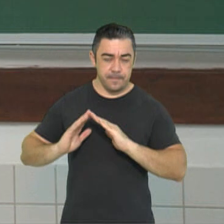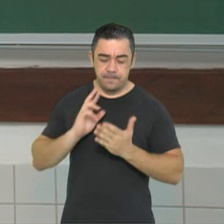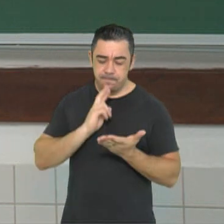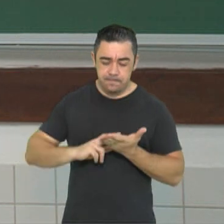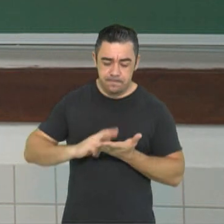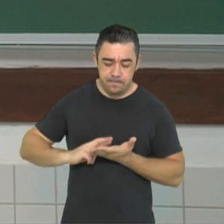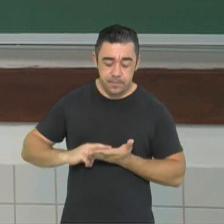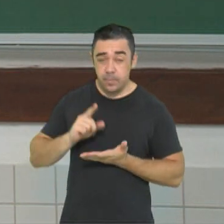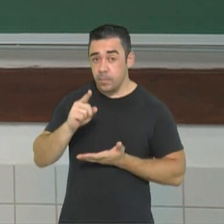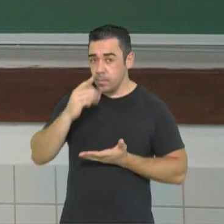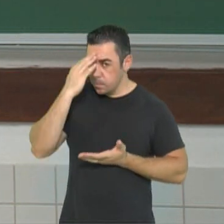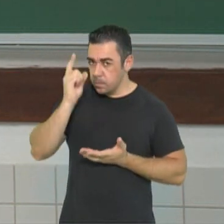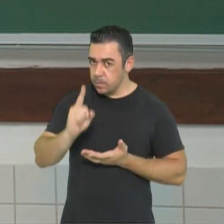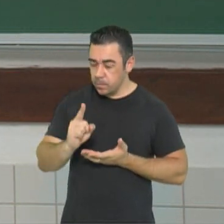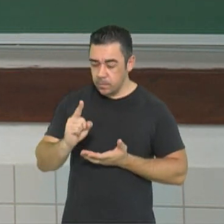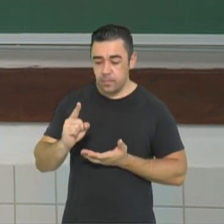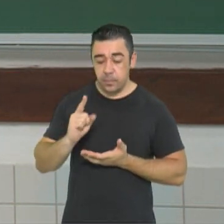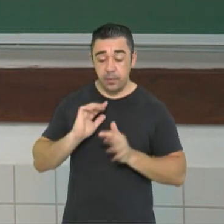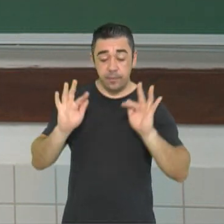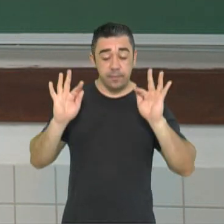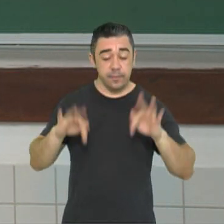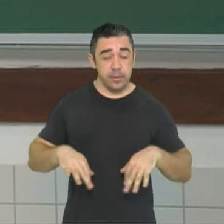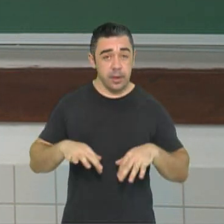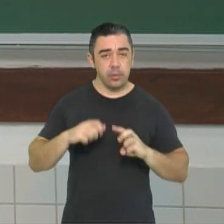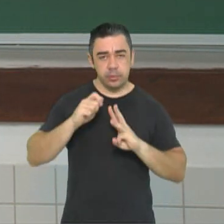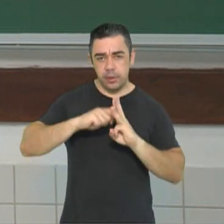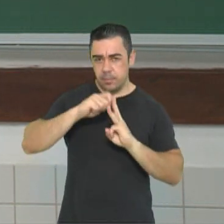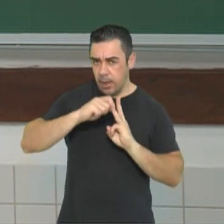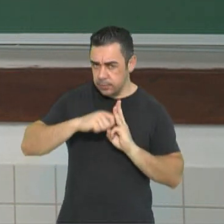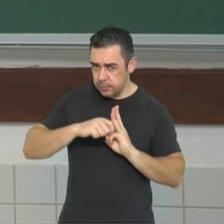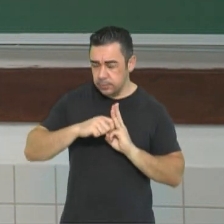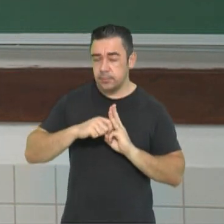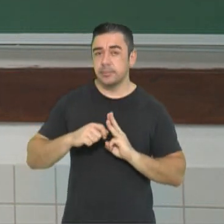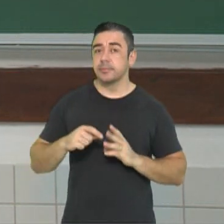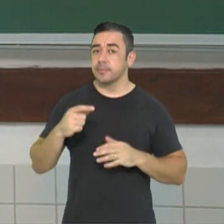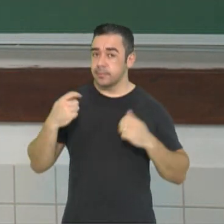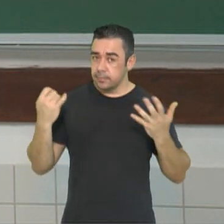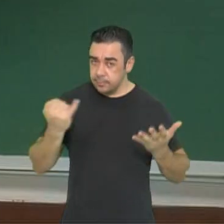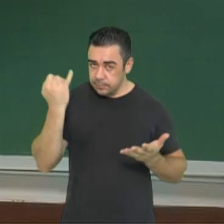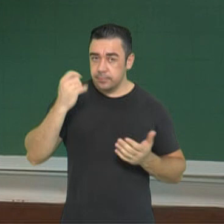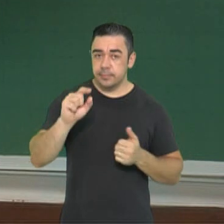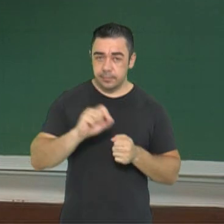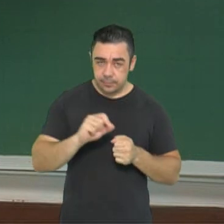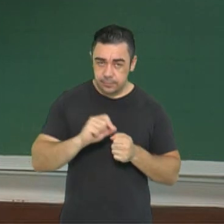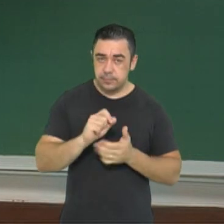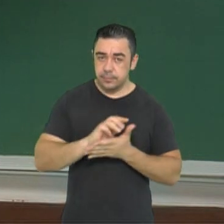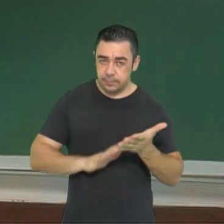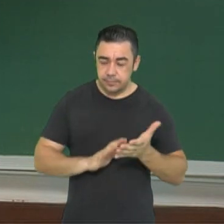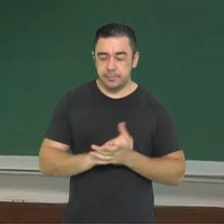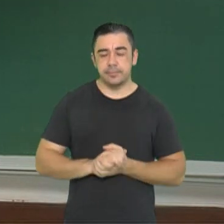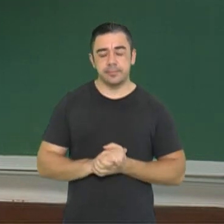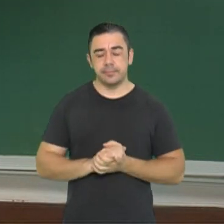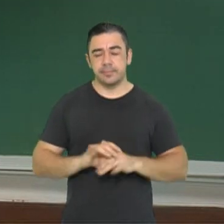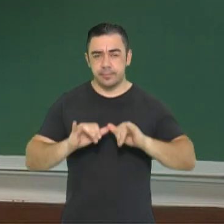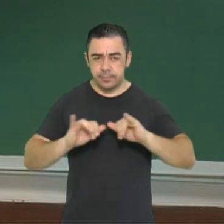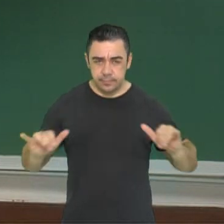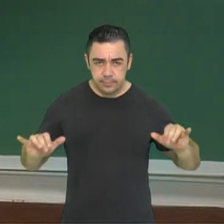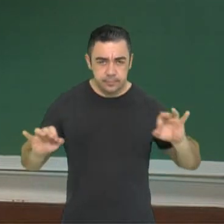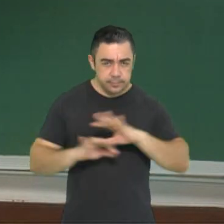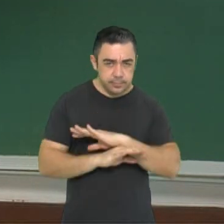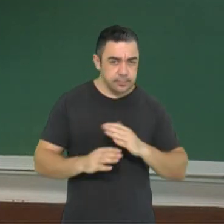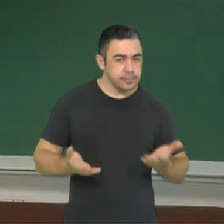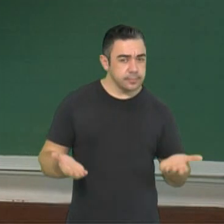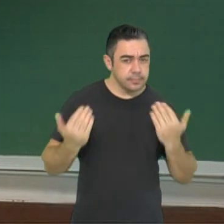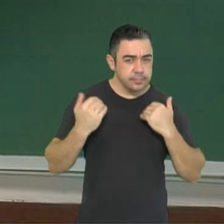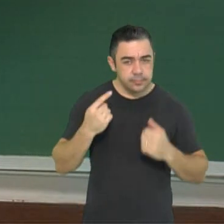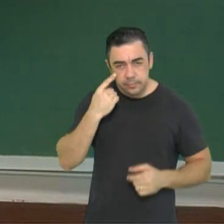Não esqueçam, nós estamos no final do trimestre. Fazer essas atividades é muito importante. Dado o recado, vamos para os